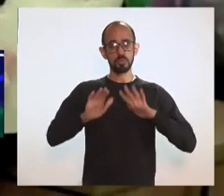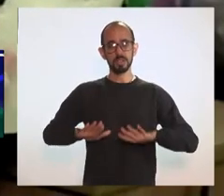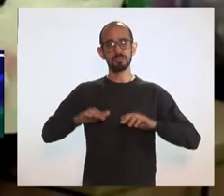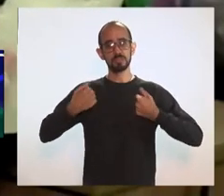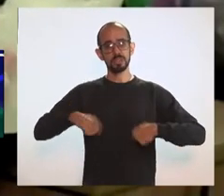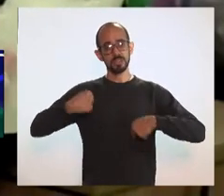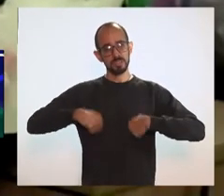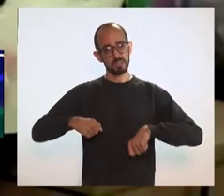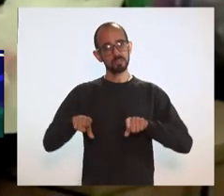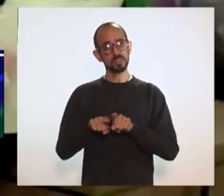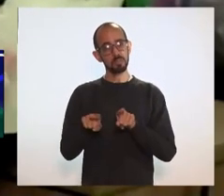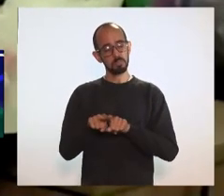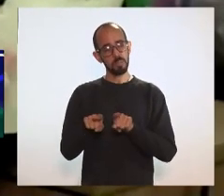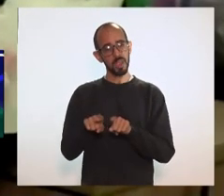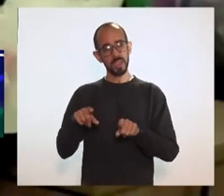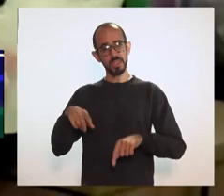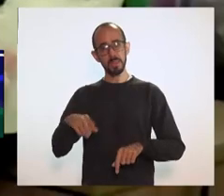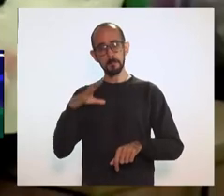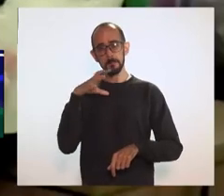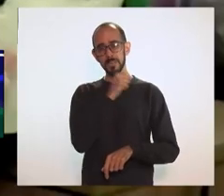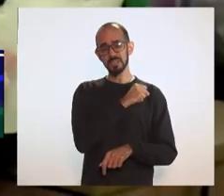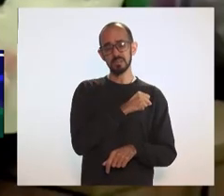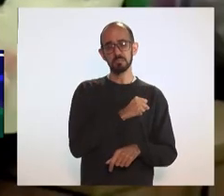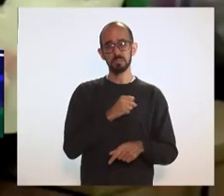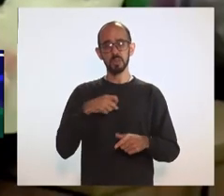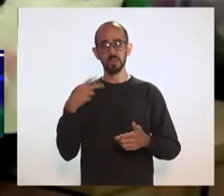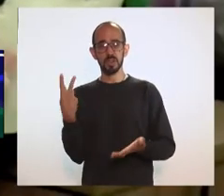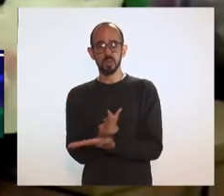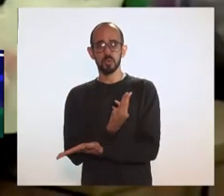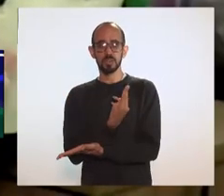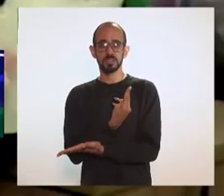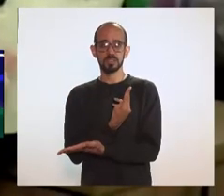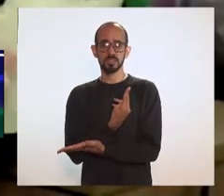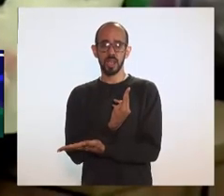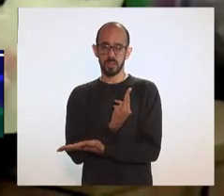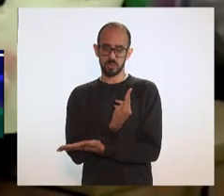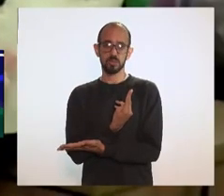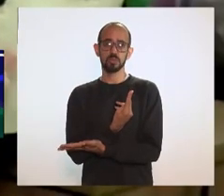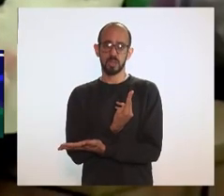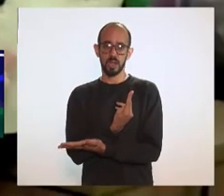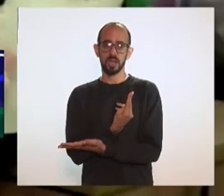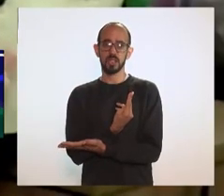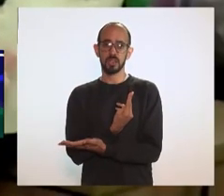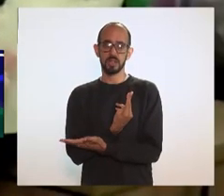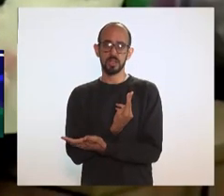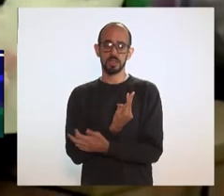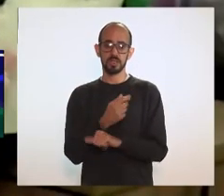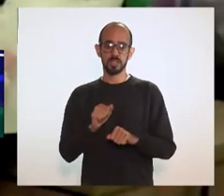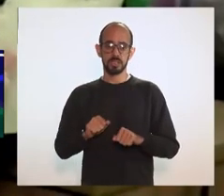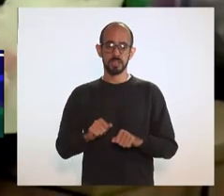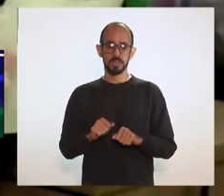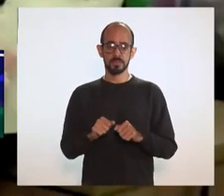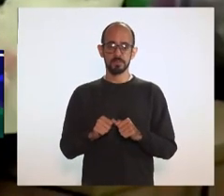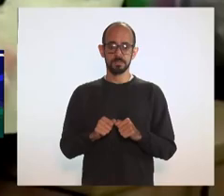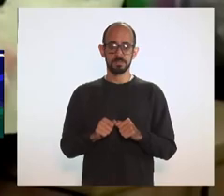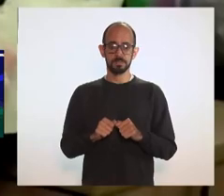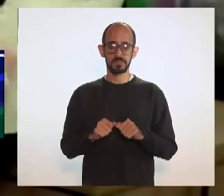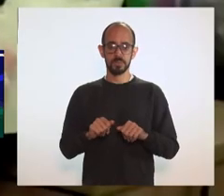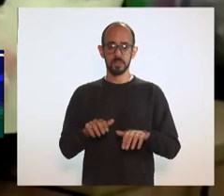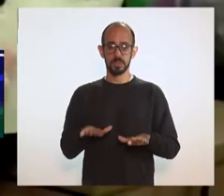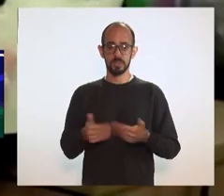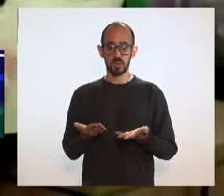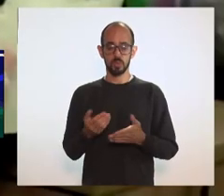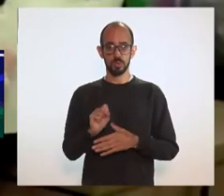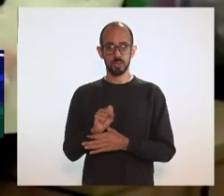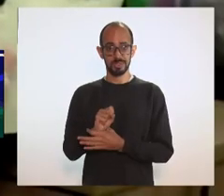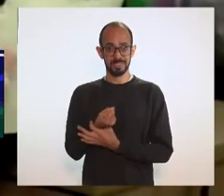ter um olhar mais assertivo com relação a isso, deputada. O Anuário Brasileiro da Segurança Pública, lançado no